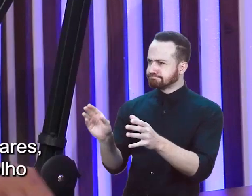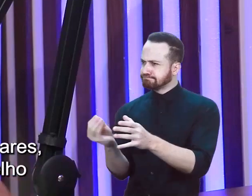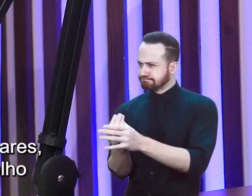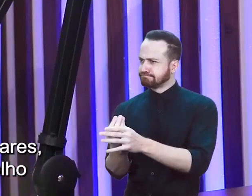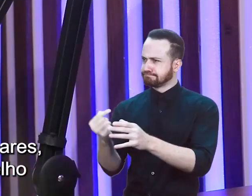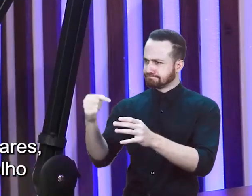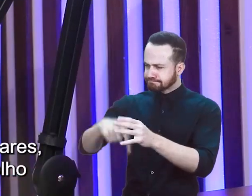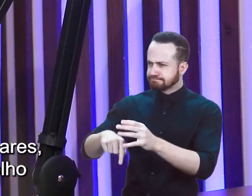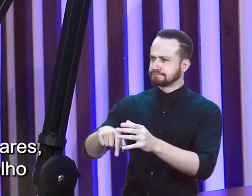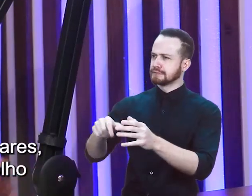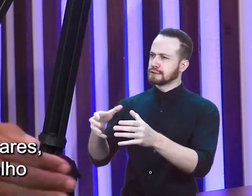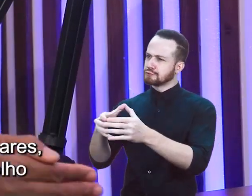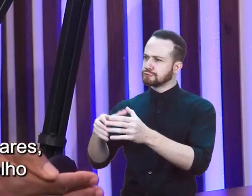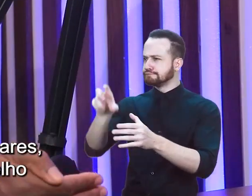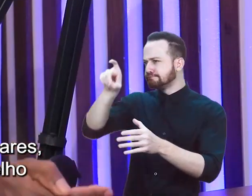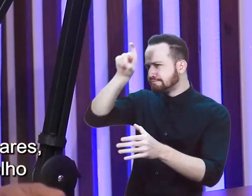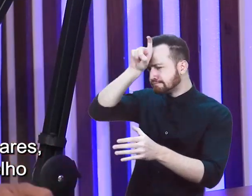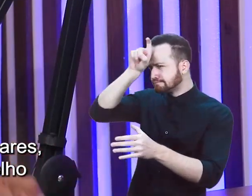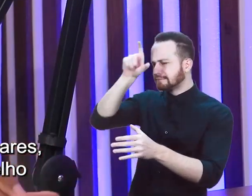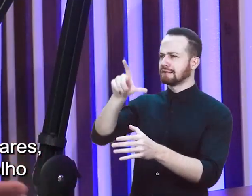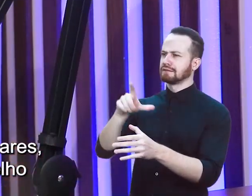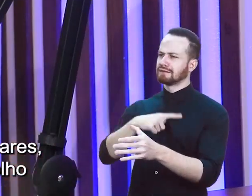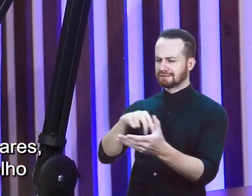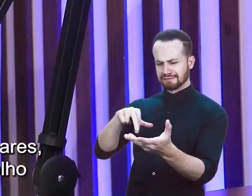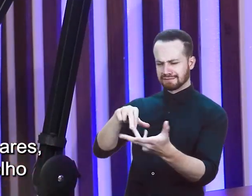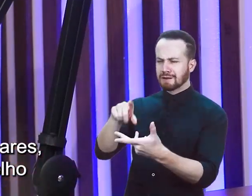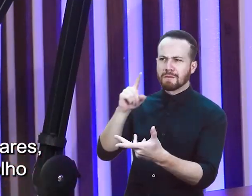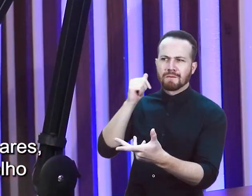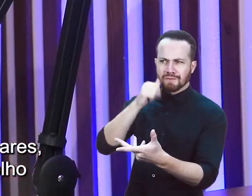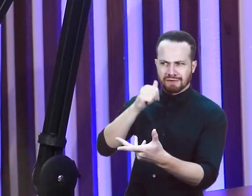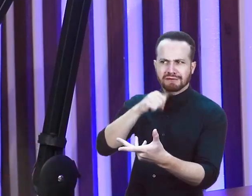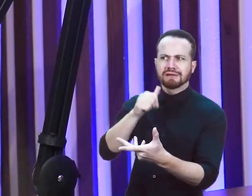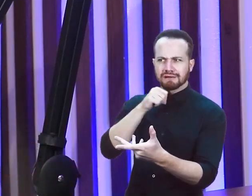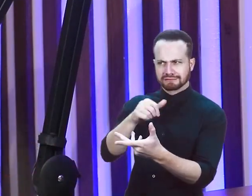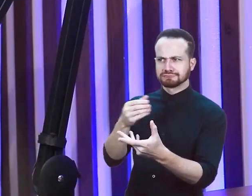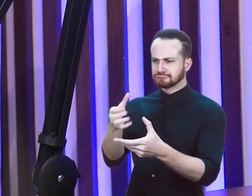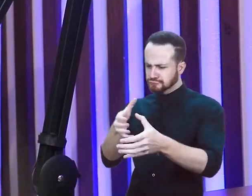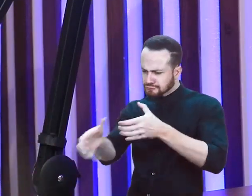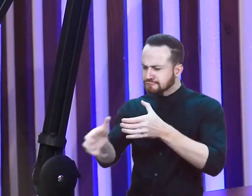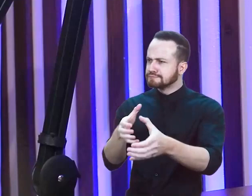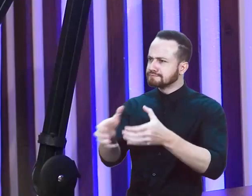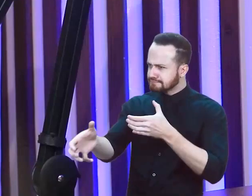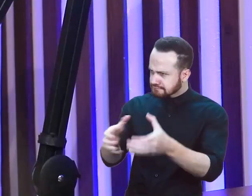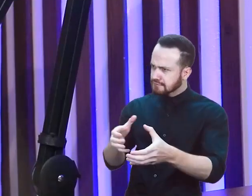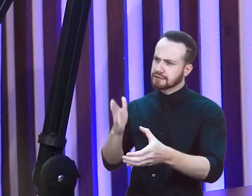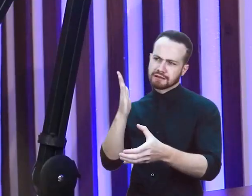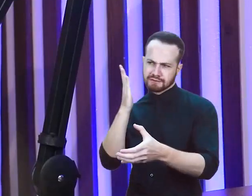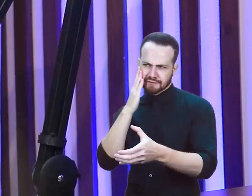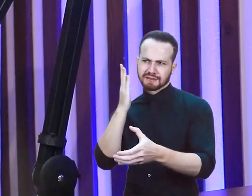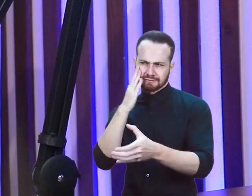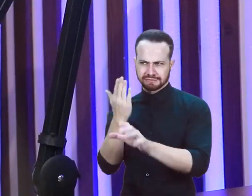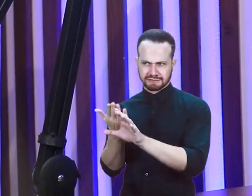lá do Quilombo de Zumbi dos Palmares, tem várias mulheres no conselho. E pelo que fiquei